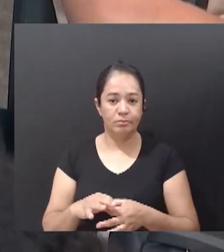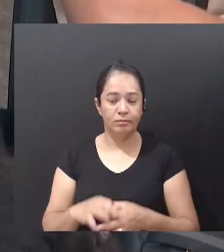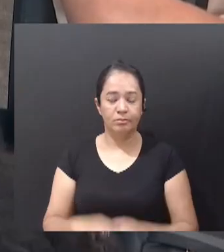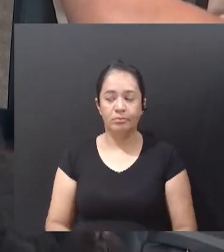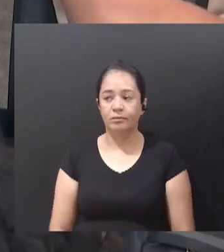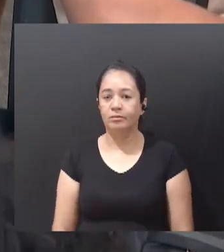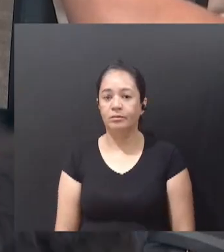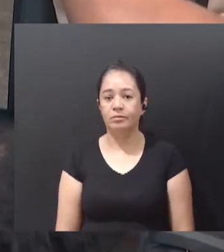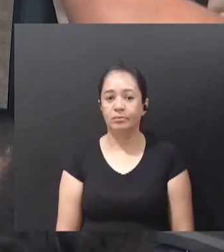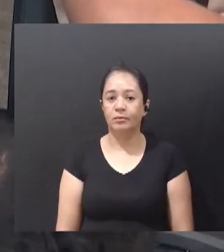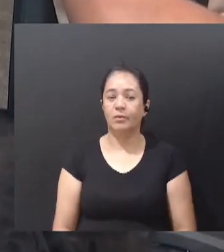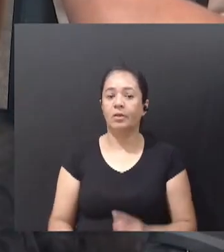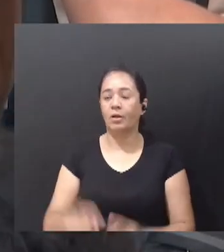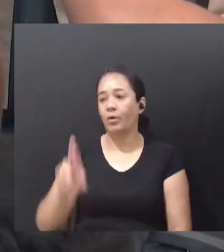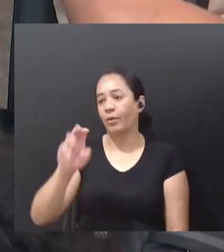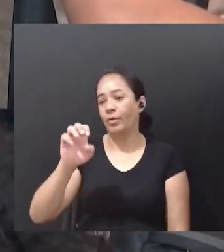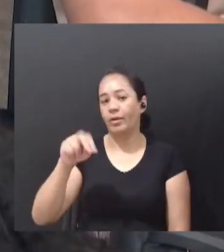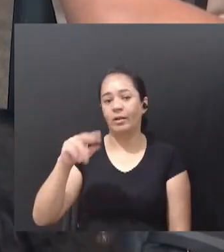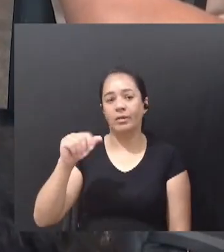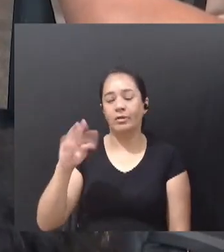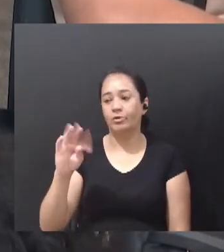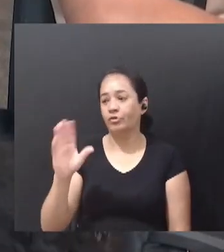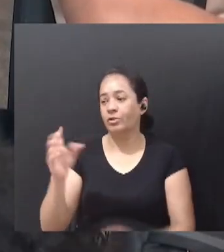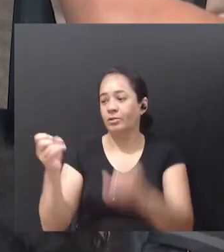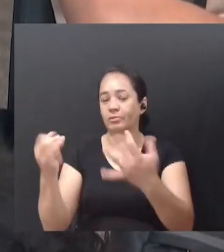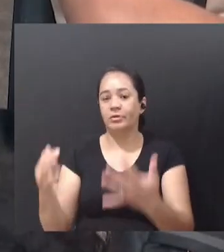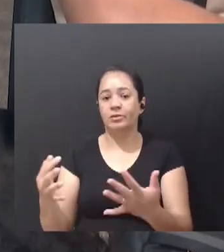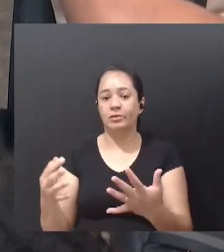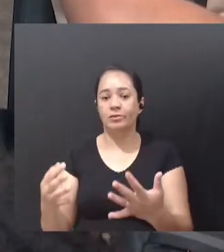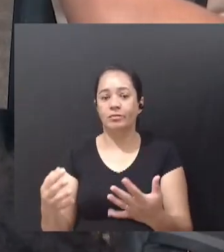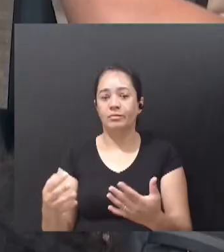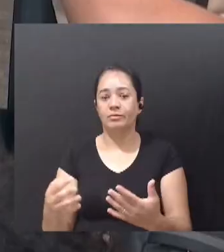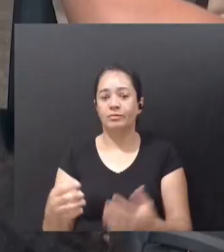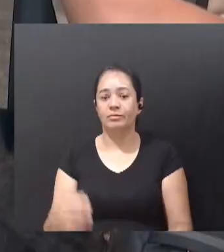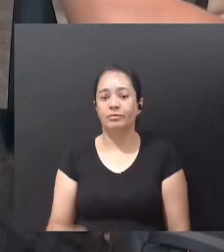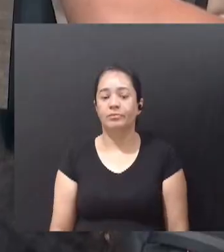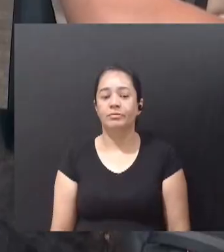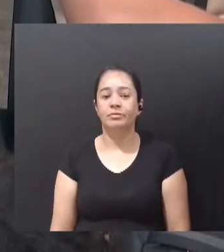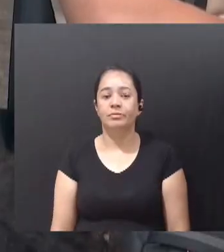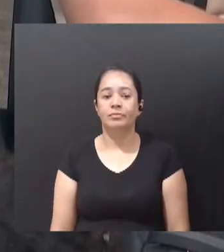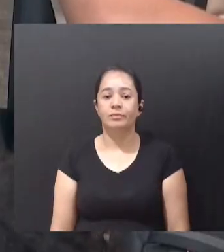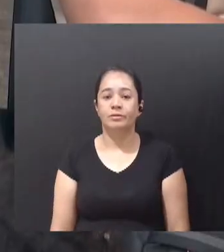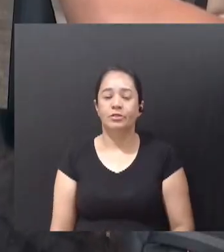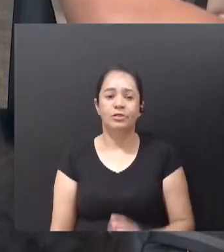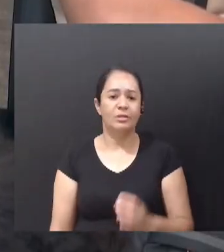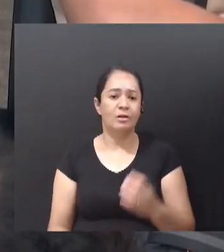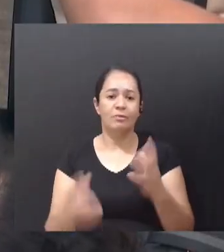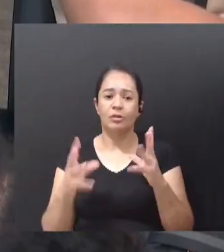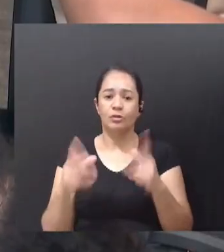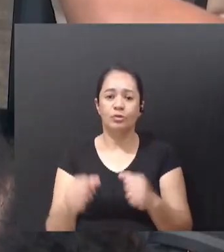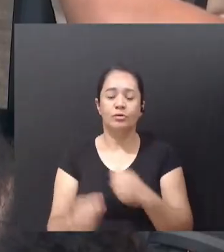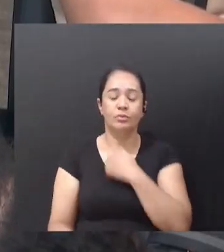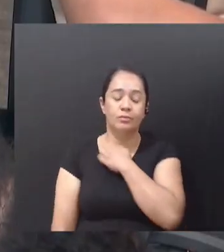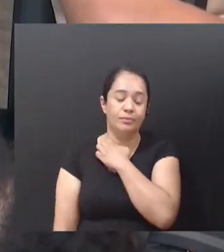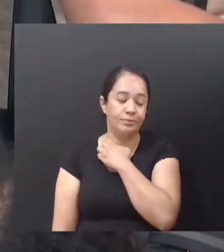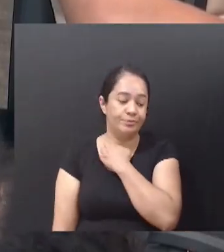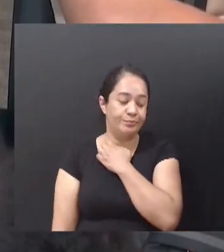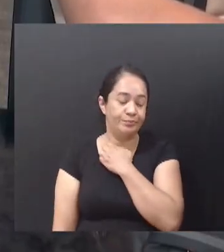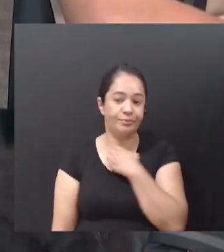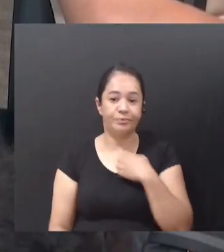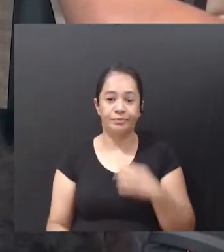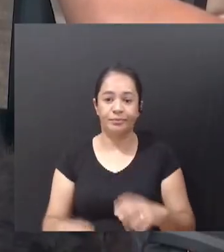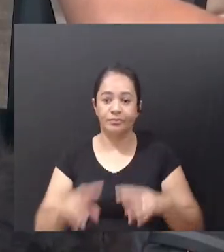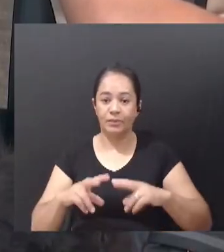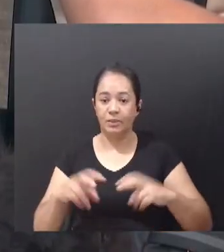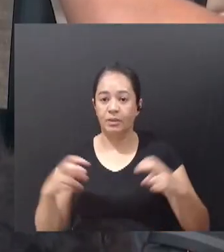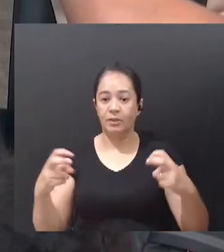que depois da fala do Renato ali, né, eu acho que englobou muito do que que eu ia dizer. A questão da roda, né? Eu acho que ela